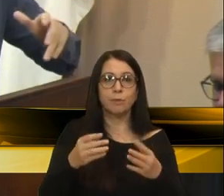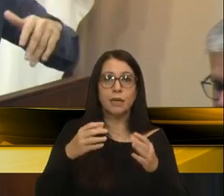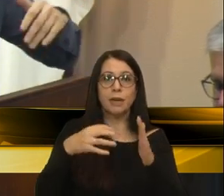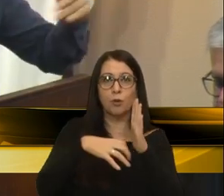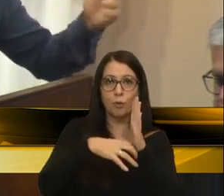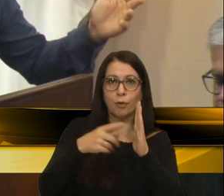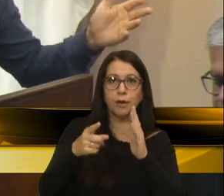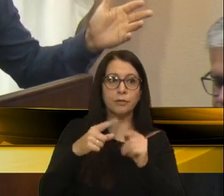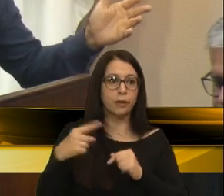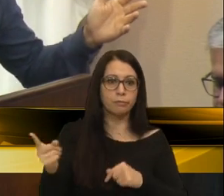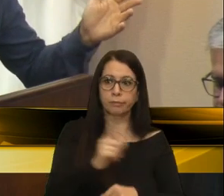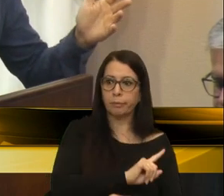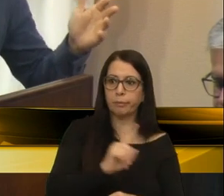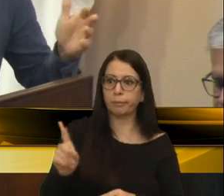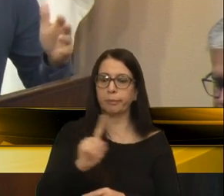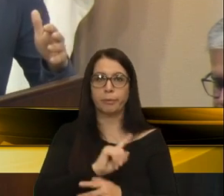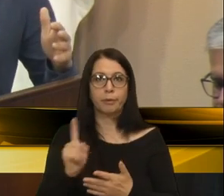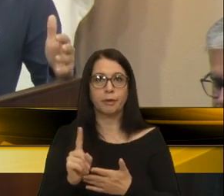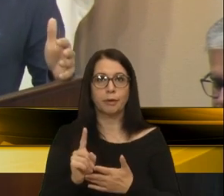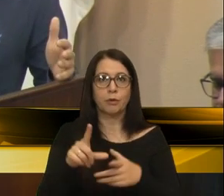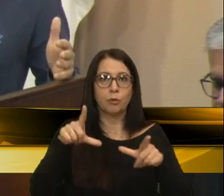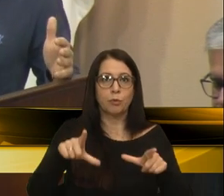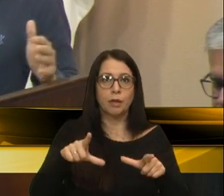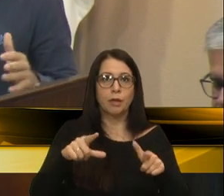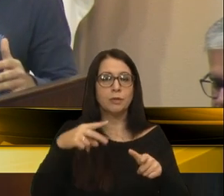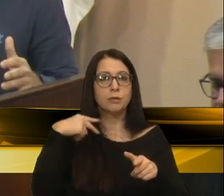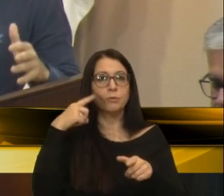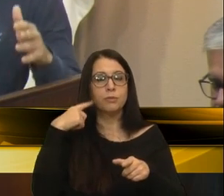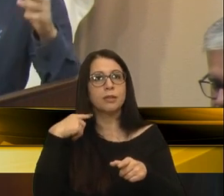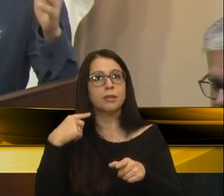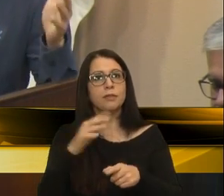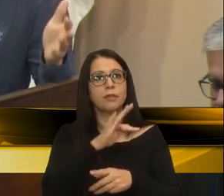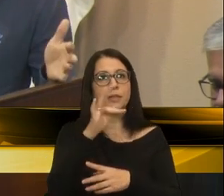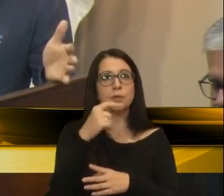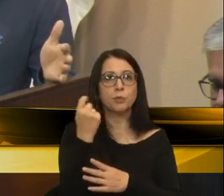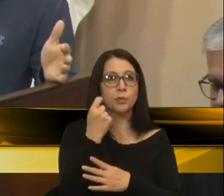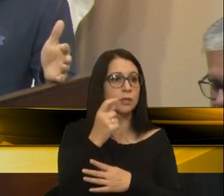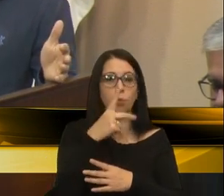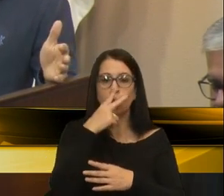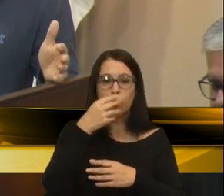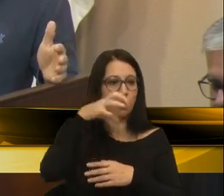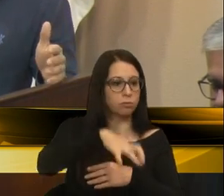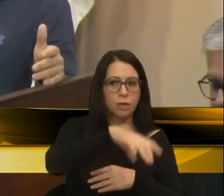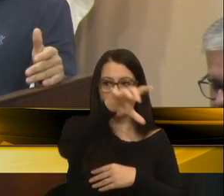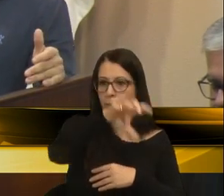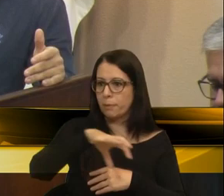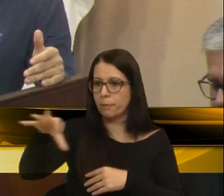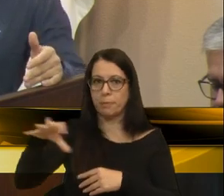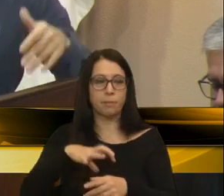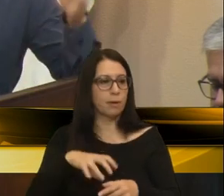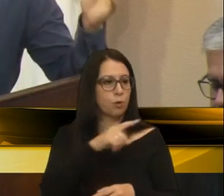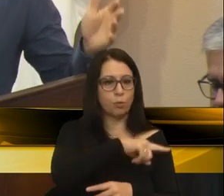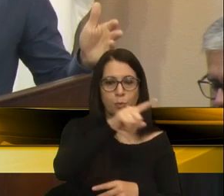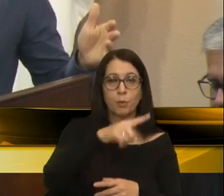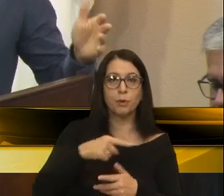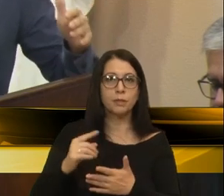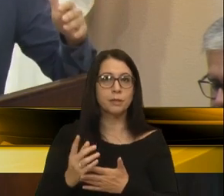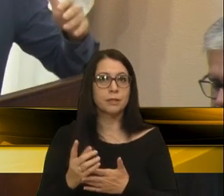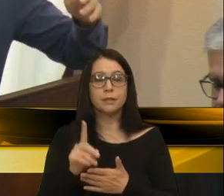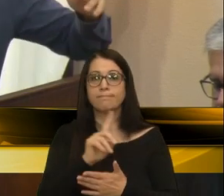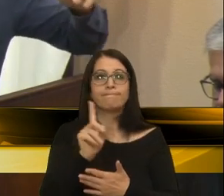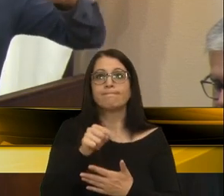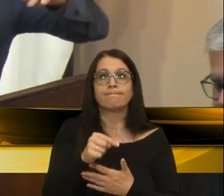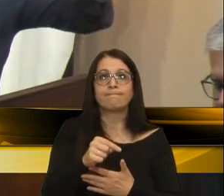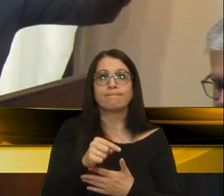Senado, caminha para um lado e para o outro, os gabinetes de deputados federais do Rio Grande do Sul não são no mesmo setor, É um num, outro no outro, mas não